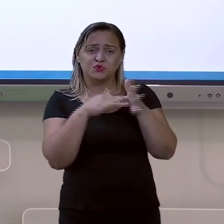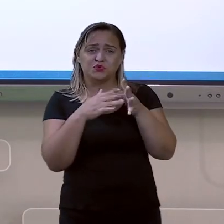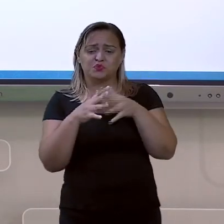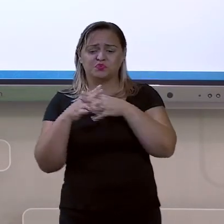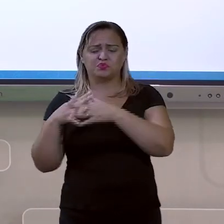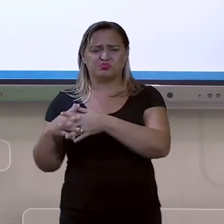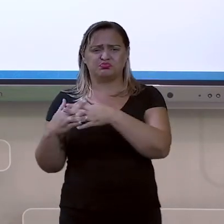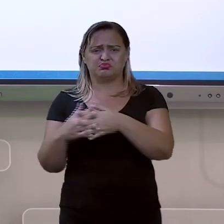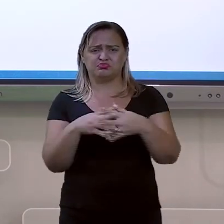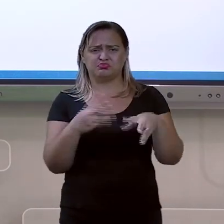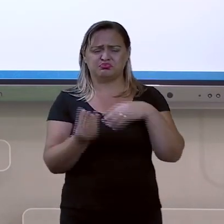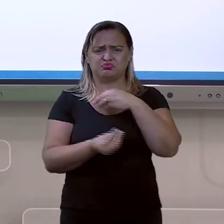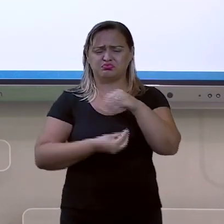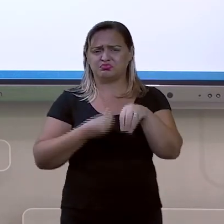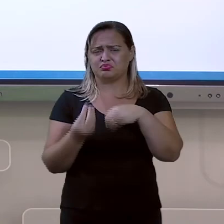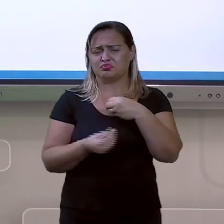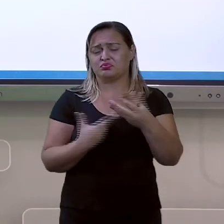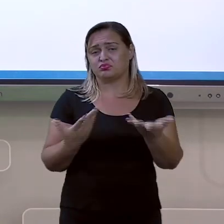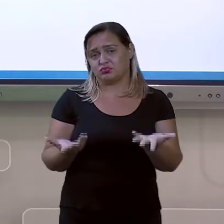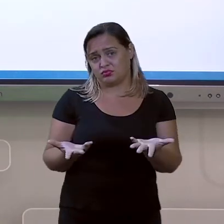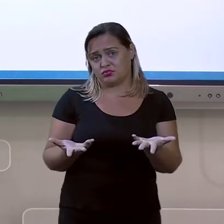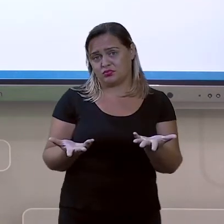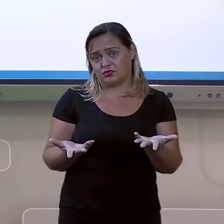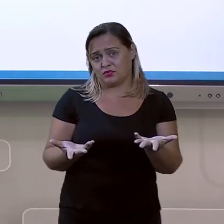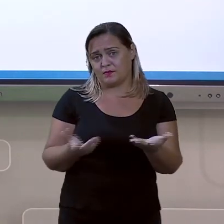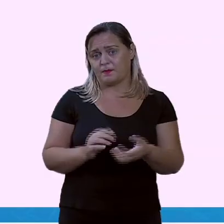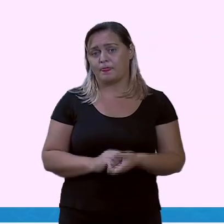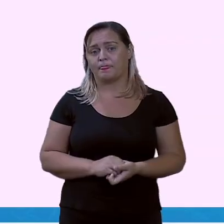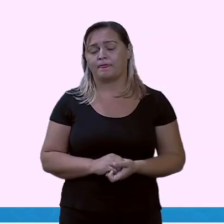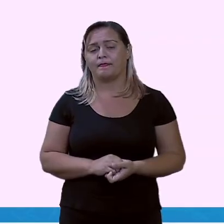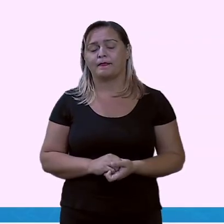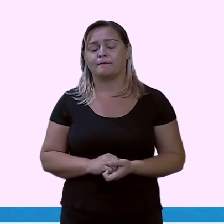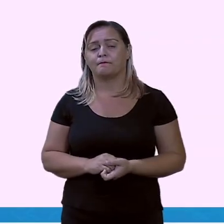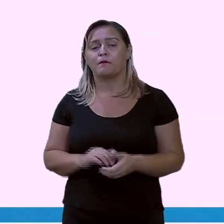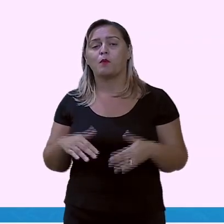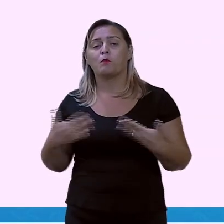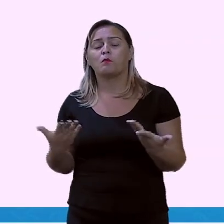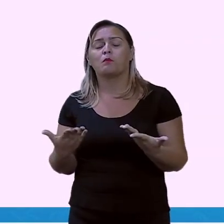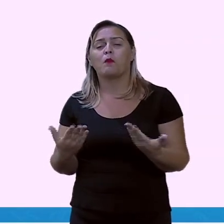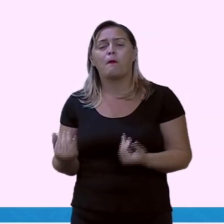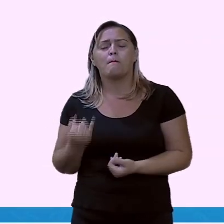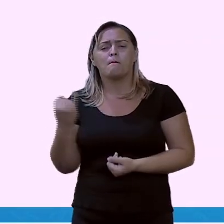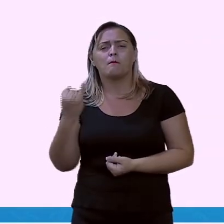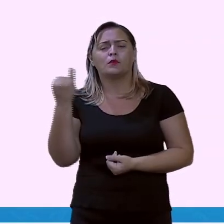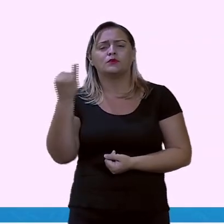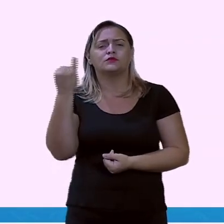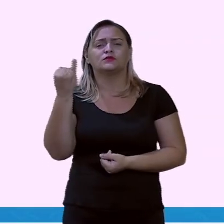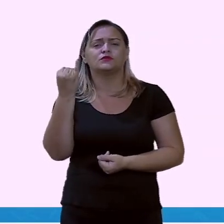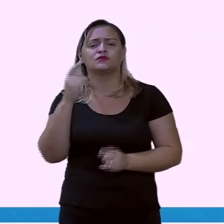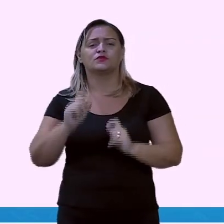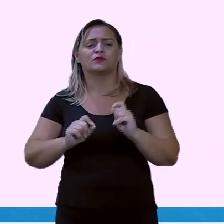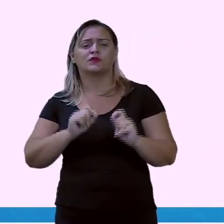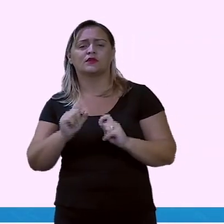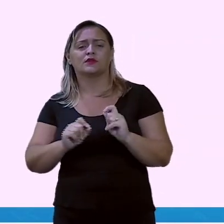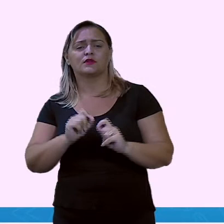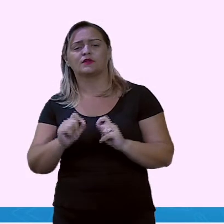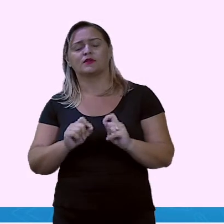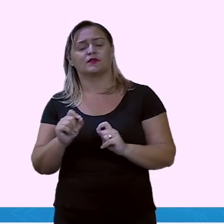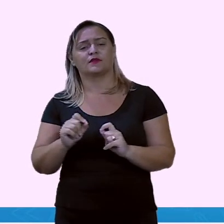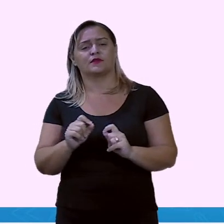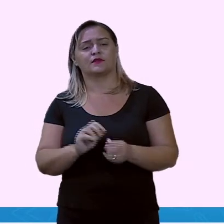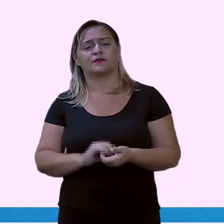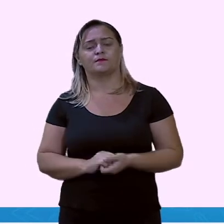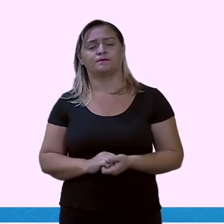sentido. Então, aqui, qual é a importância da pontuação? É a minha